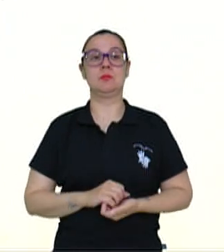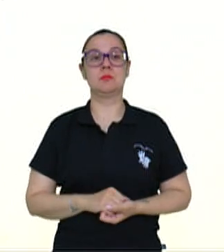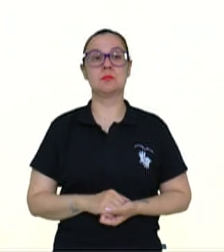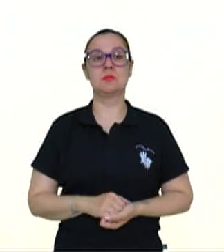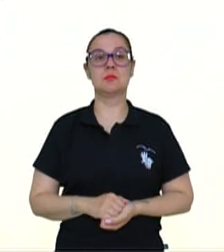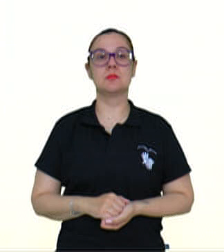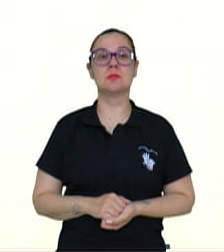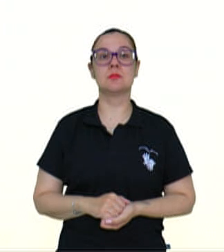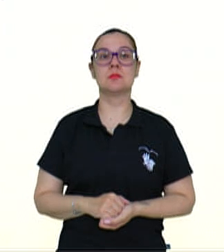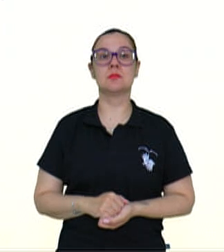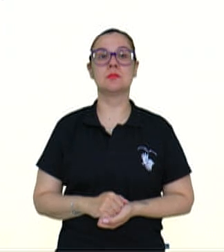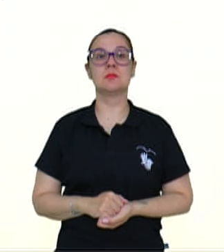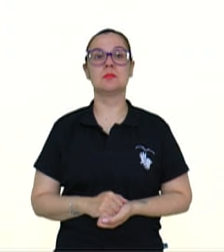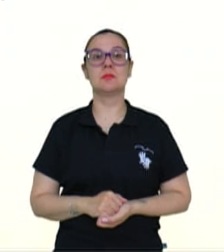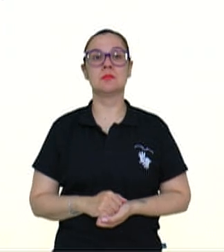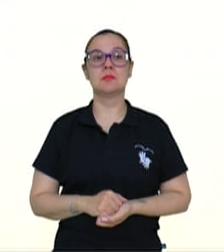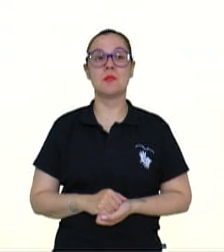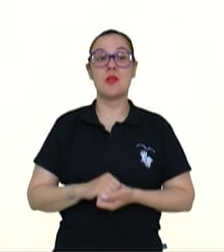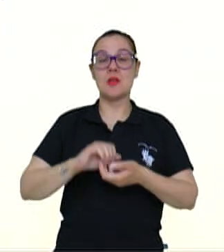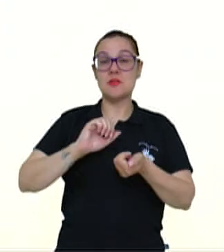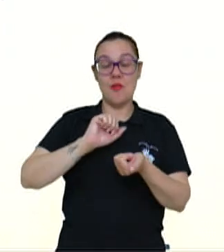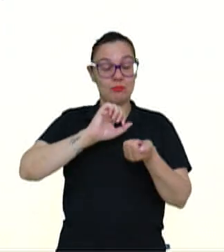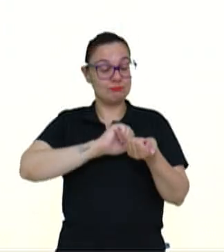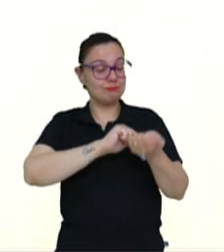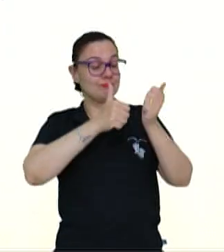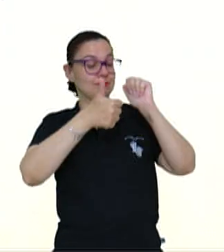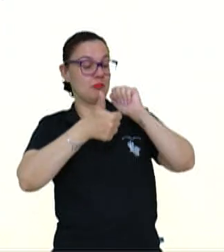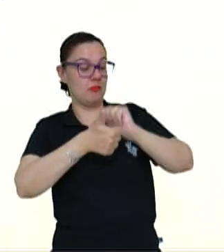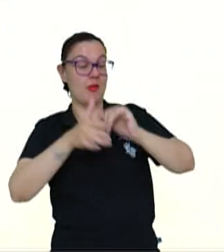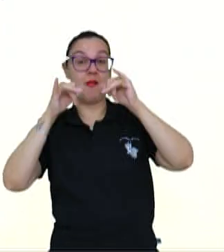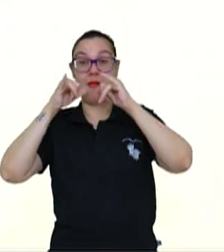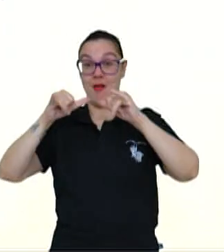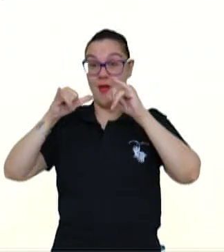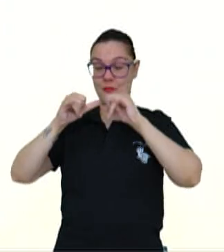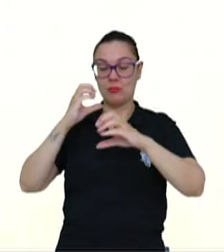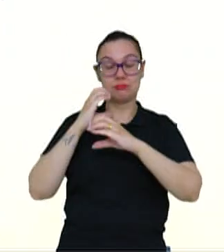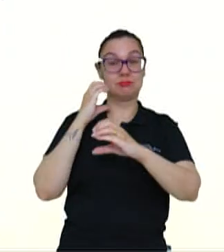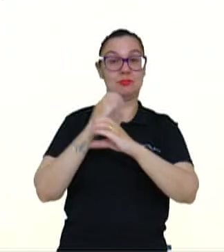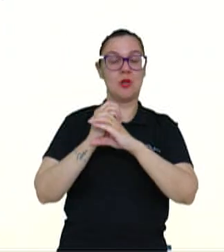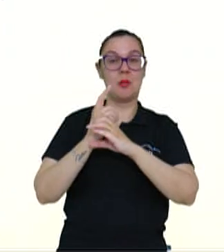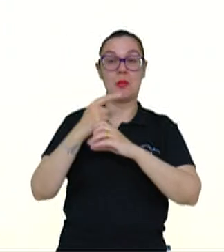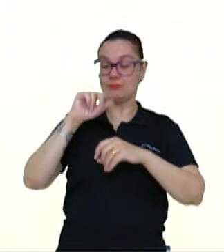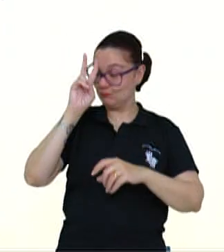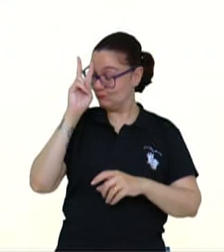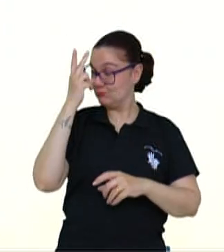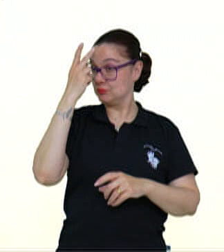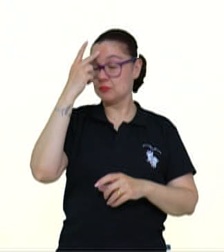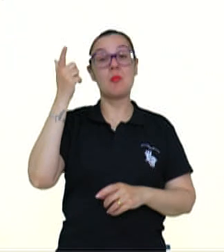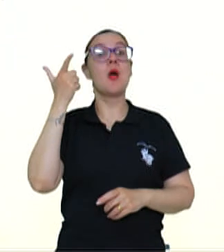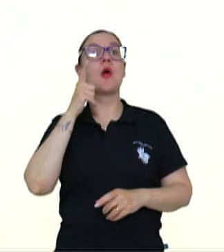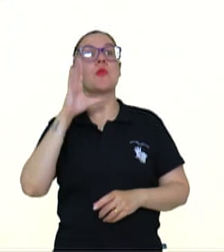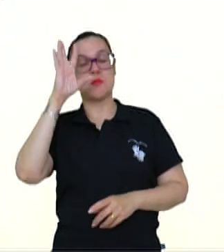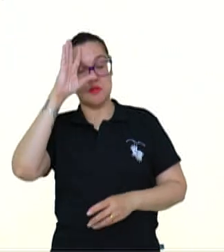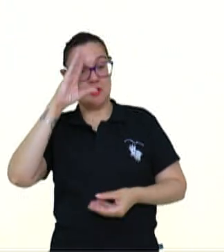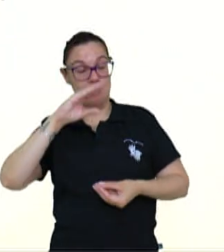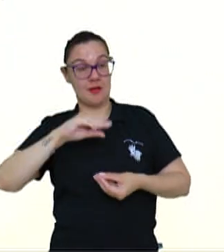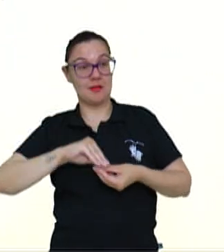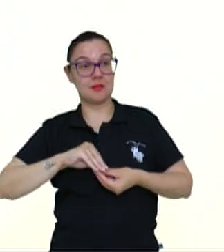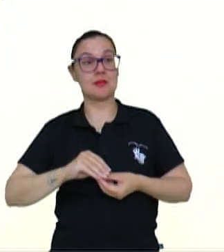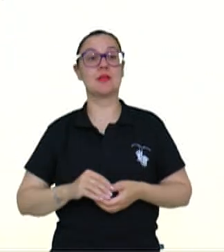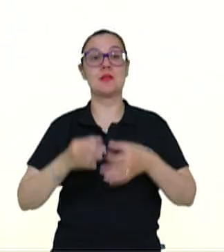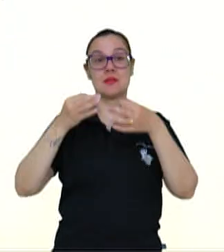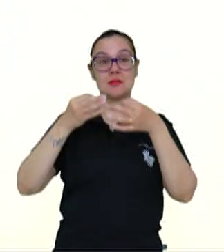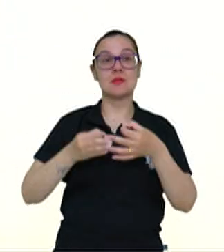o que havia querido dizer. Então, eles tiveram que editar a informação para que ela passasse agora sim a